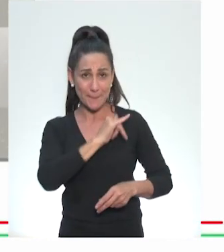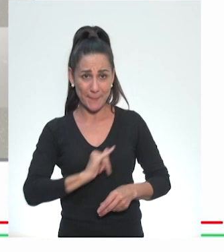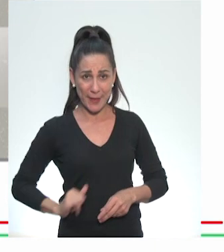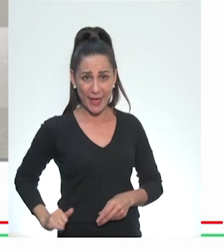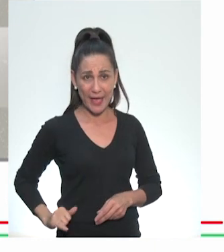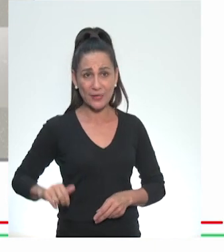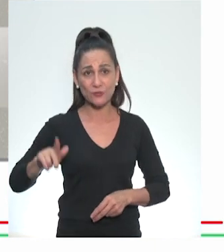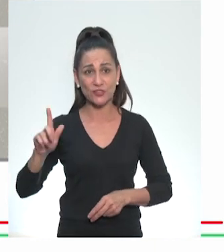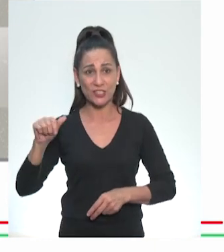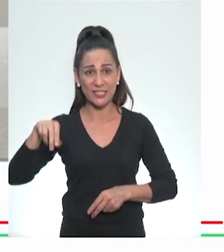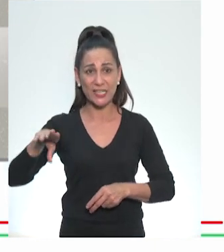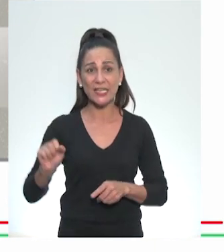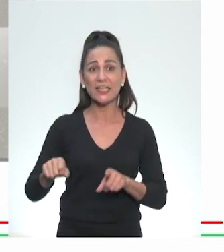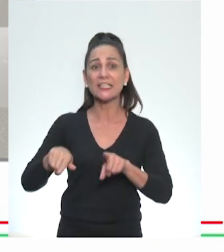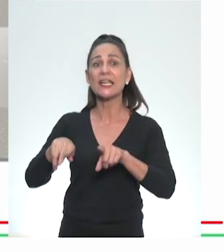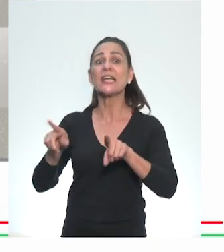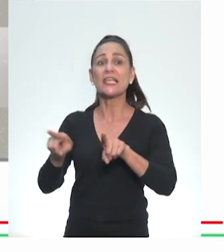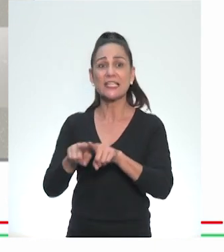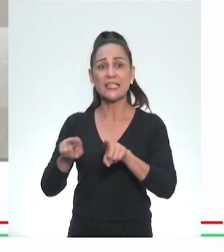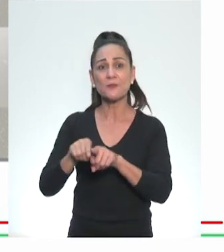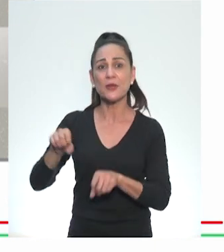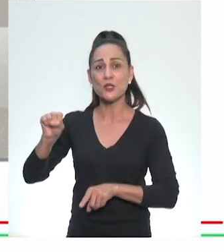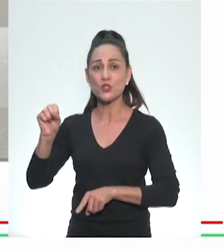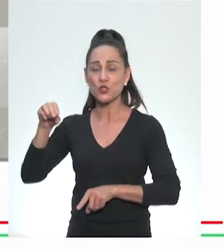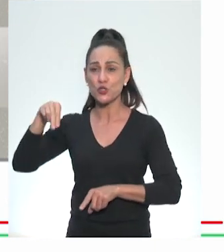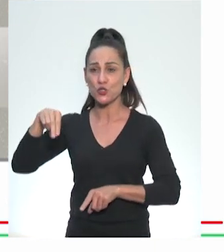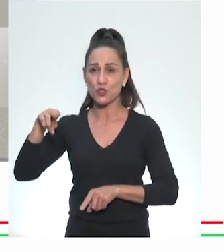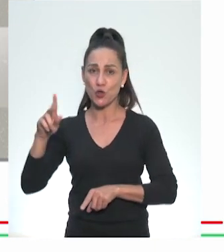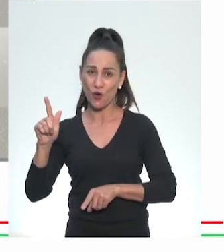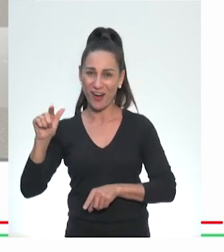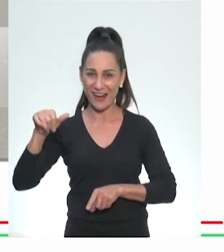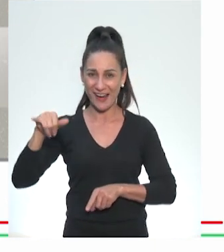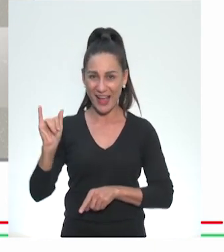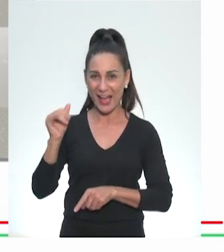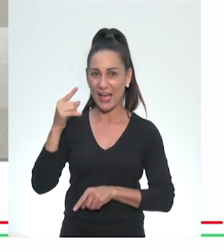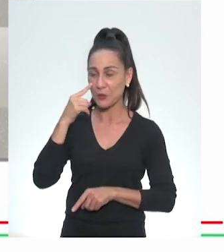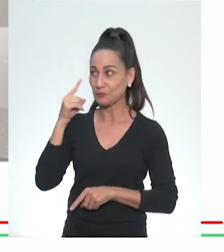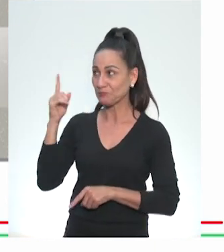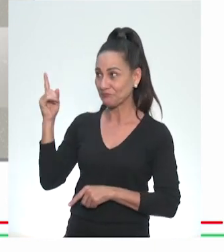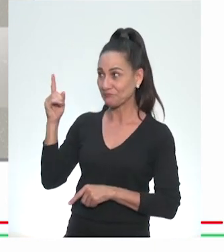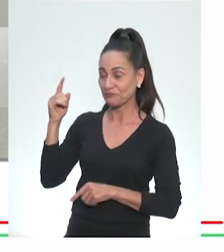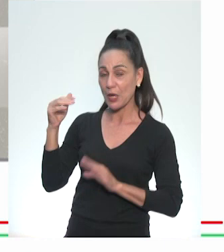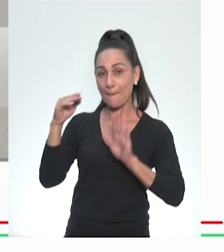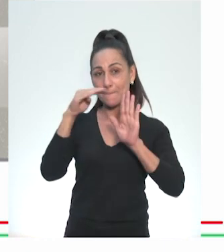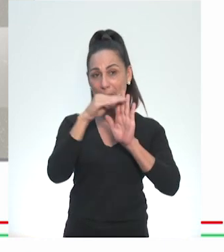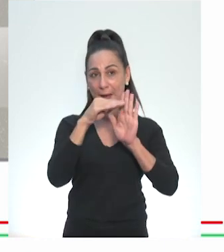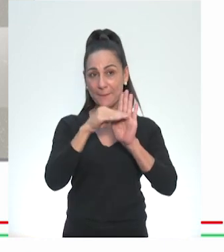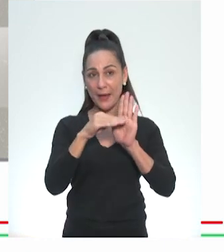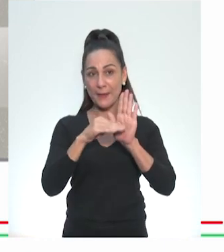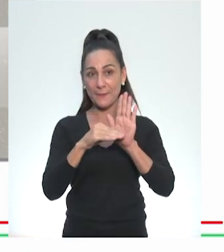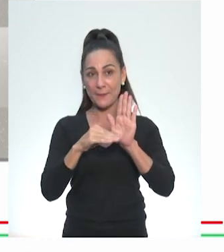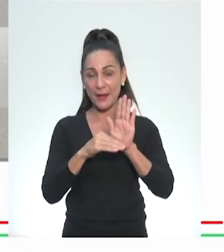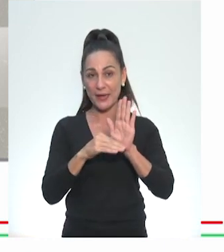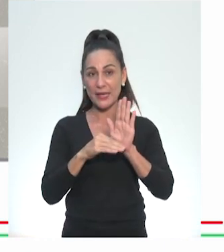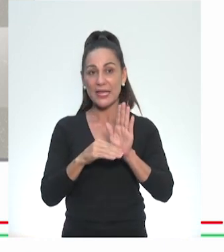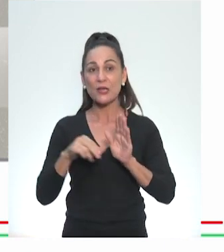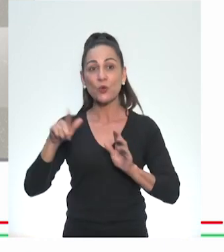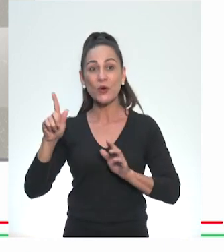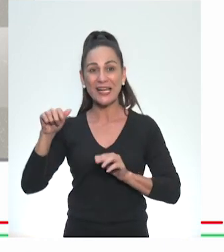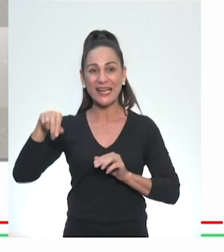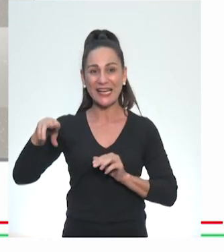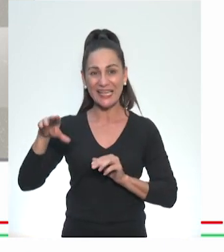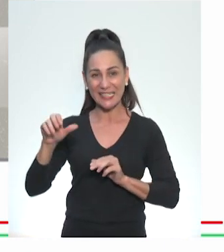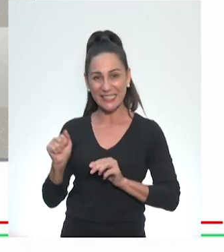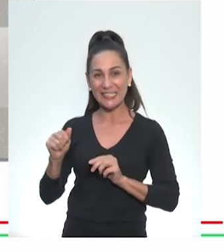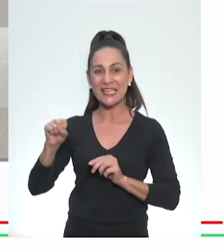Gana, Ashanti e Songhai. Eu deixei aí um do lado do outro, né, o Gana e Ashanti, mas são dois, e